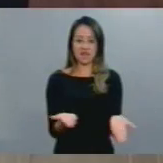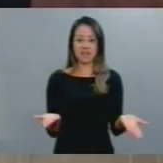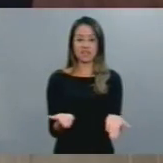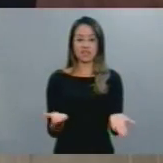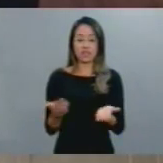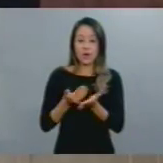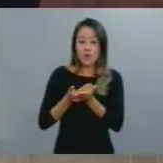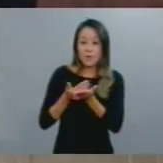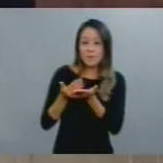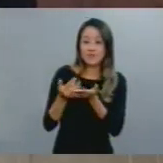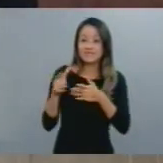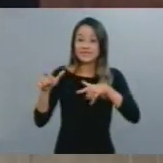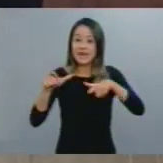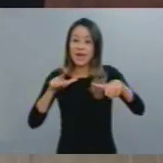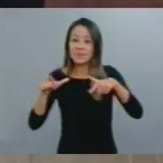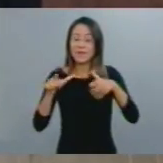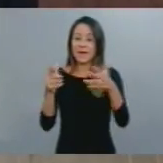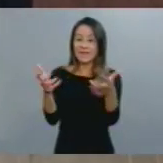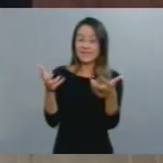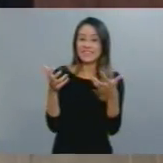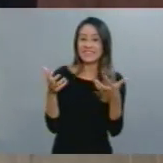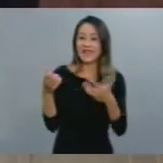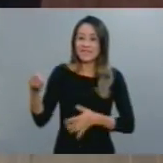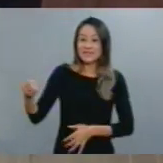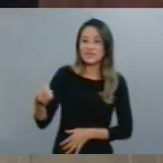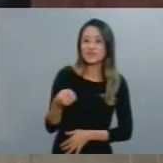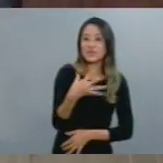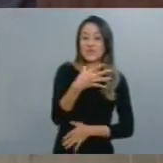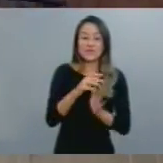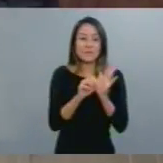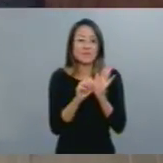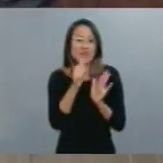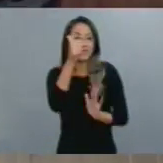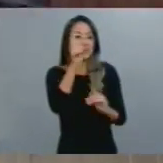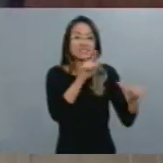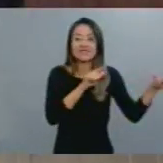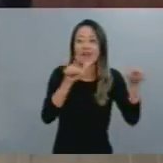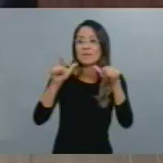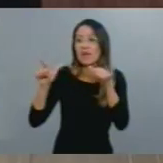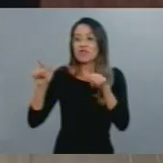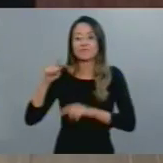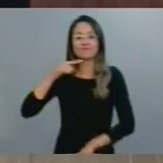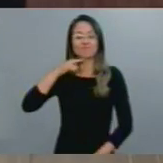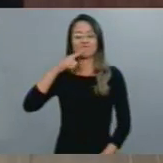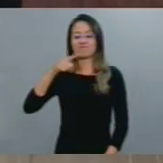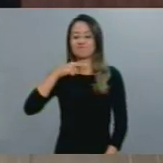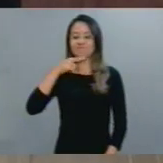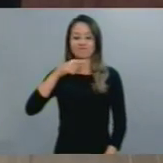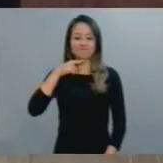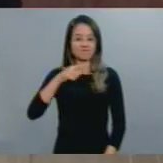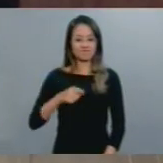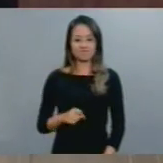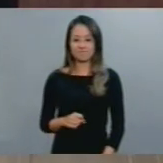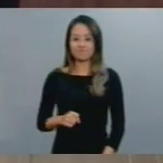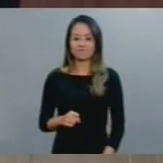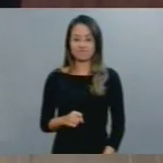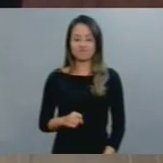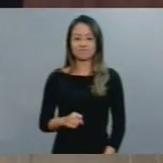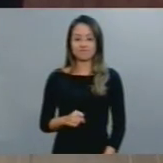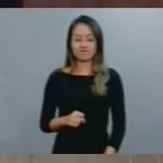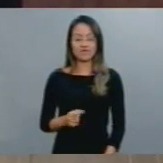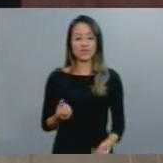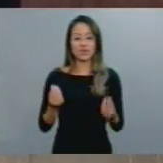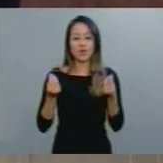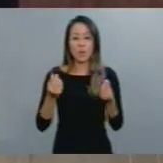estão no início do trabalho, no comércio, na indústria. Nós temos uma taxa geral de 9%, o desemprego juvenil é